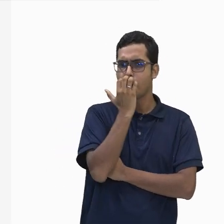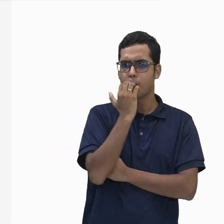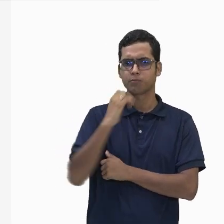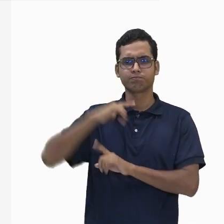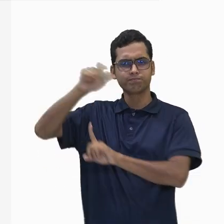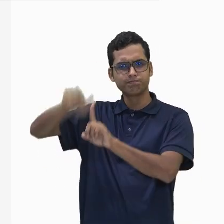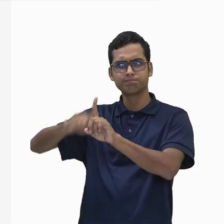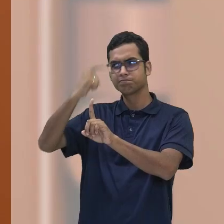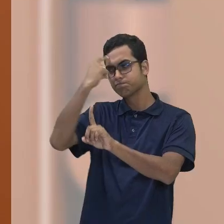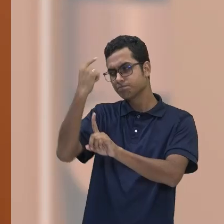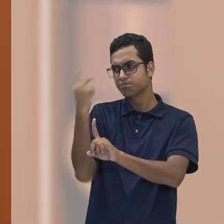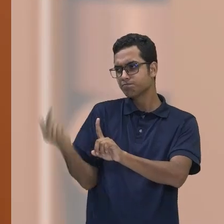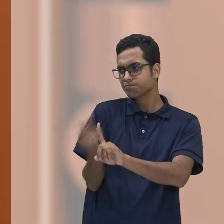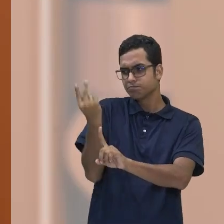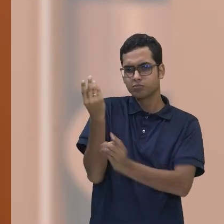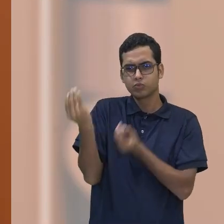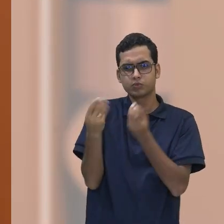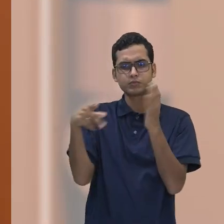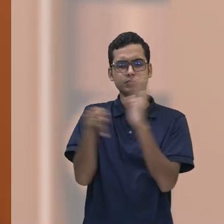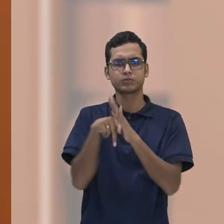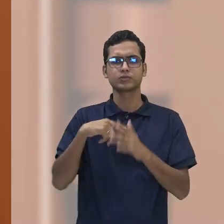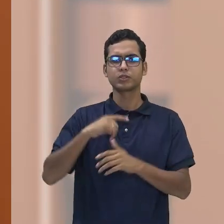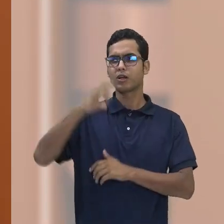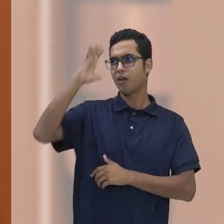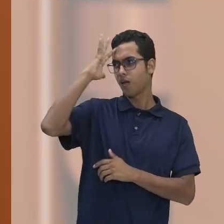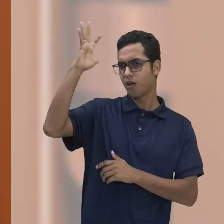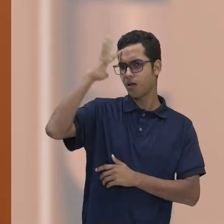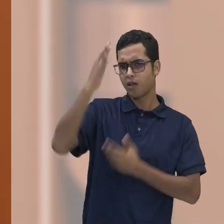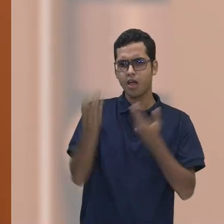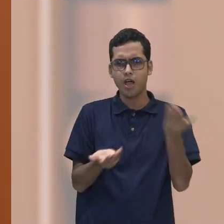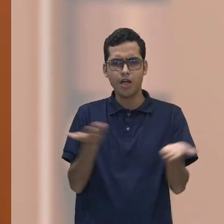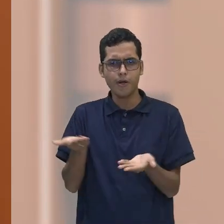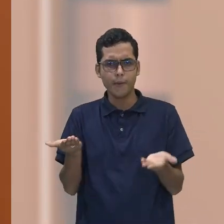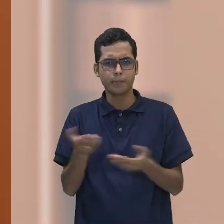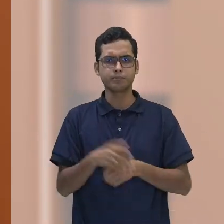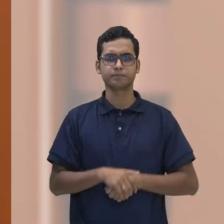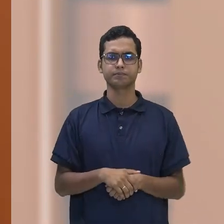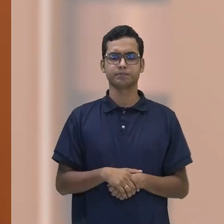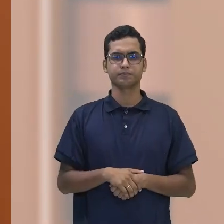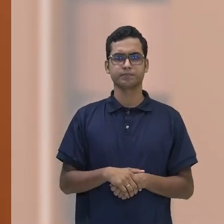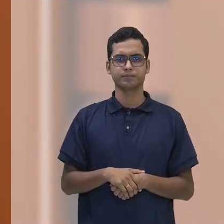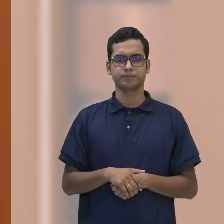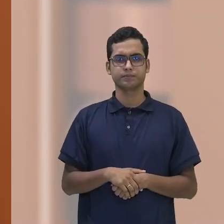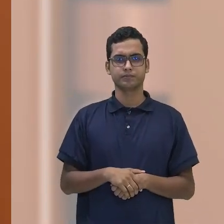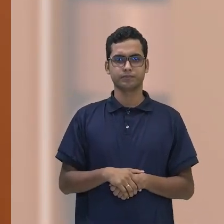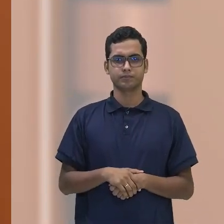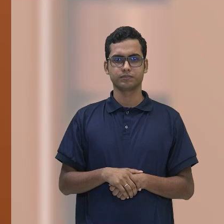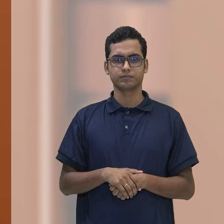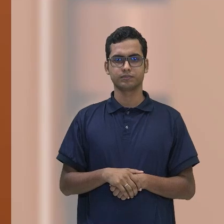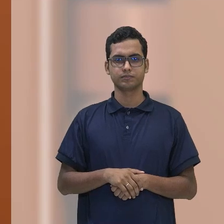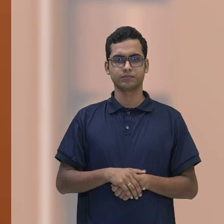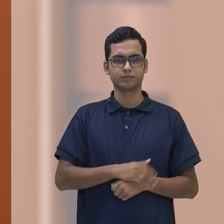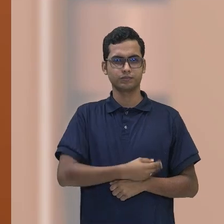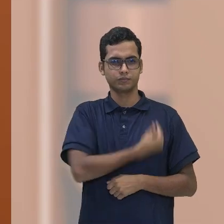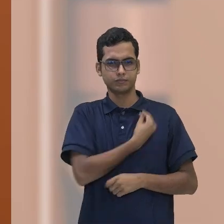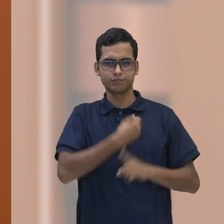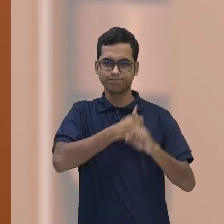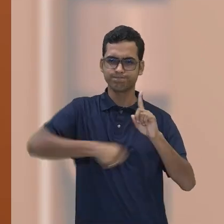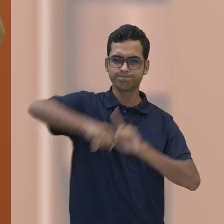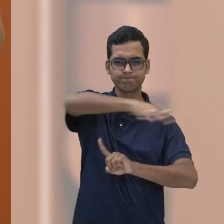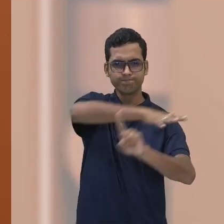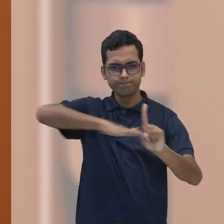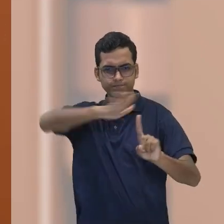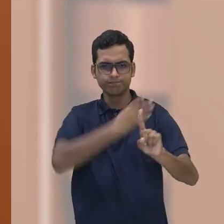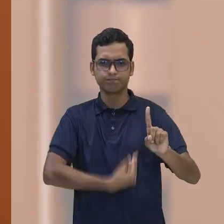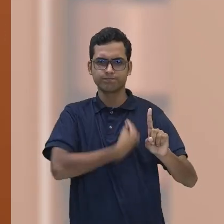aqui. Vocês imaginem isso, não é? Tudo aquilo que nós vivenciamos no nosso dia a dia, que a